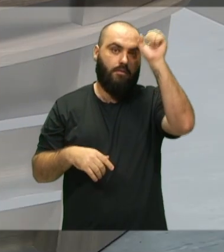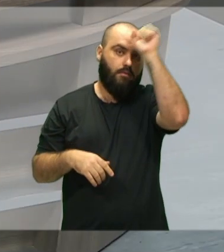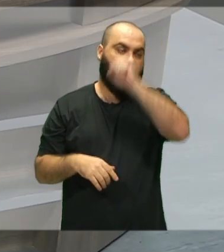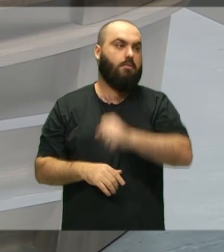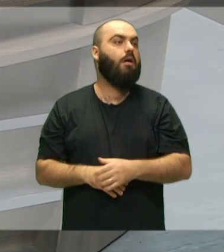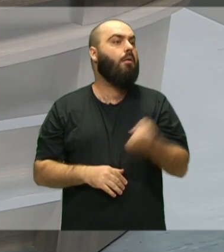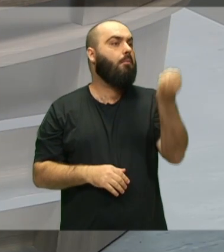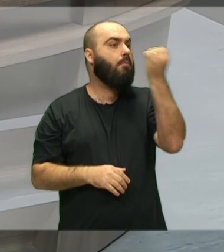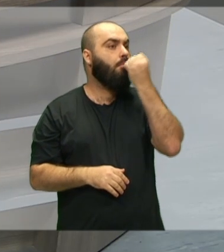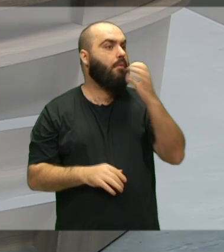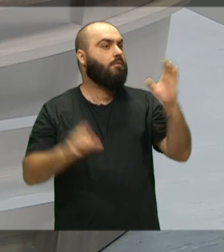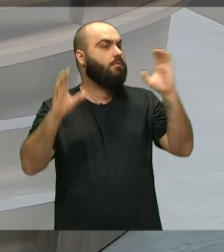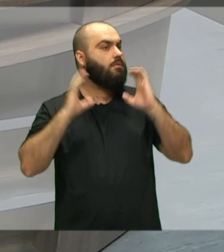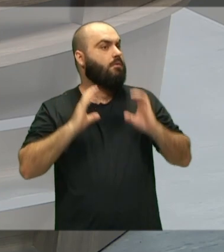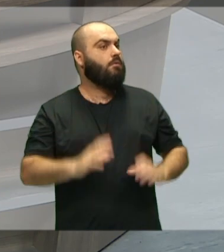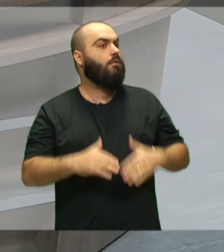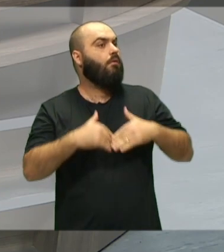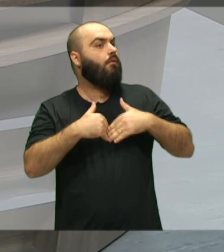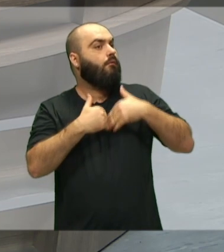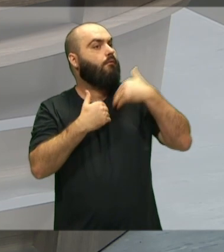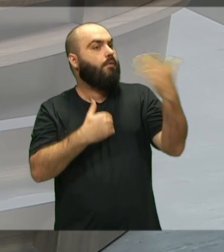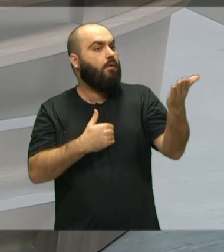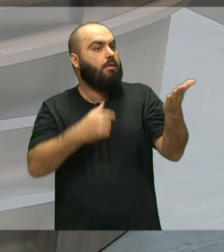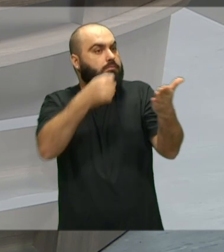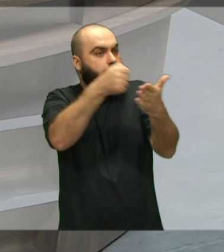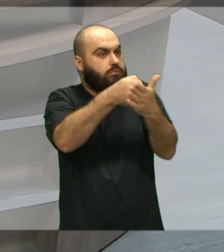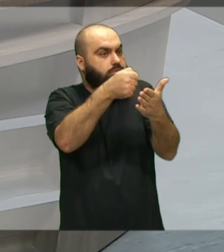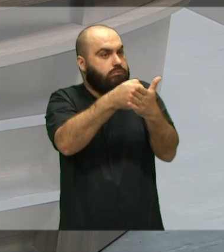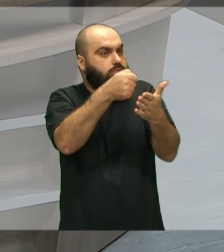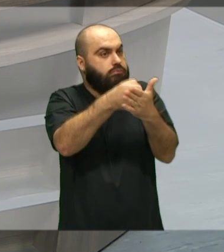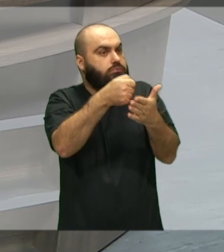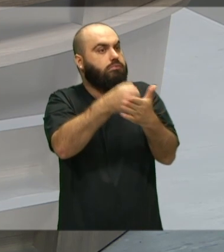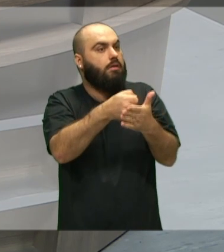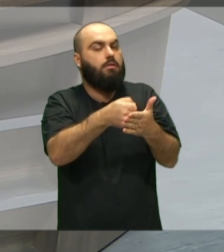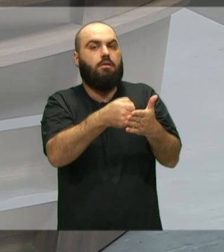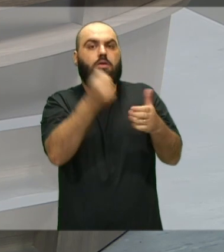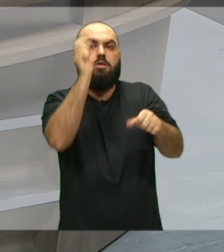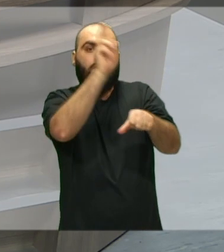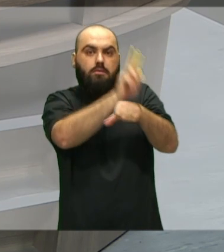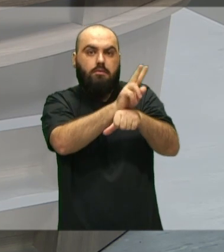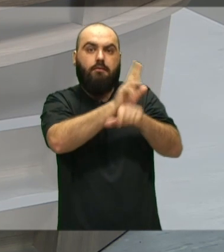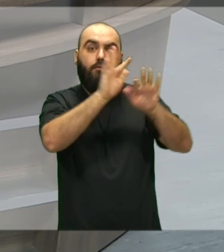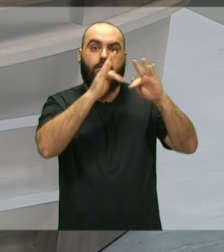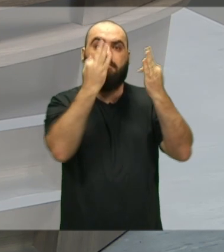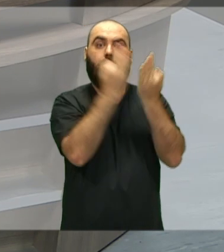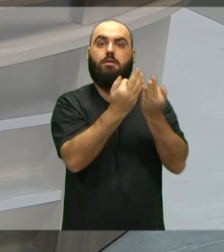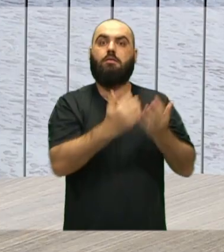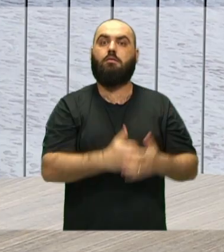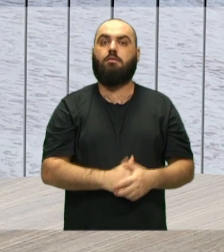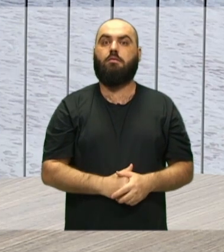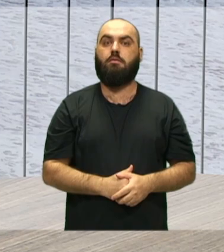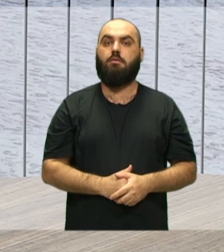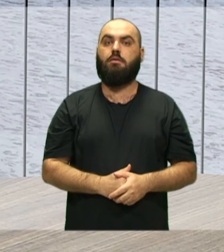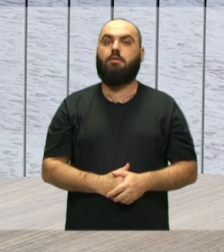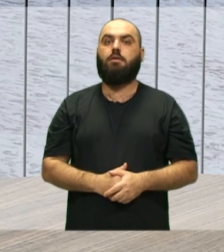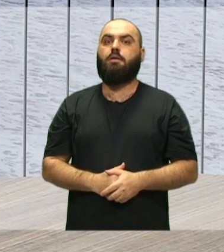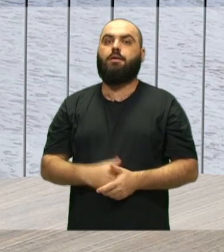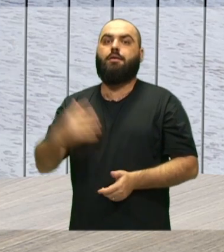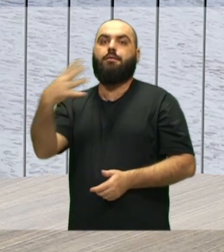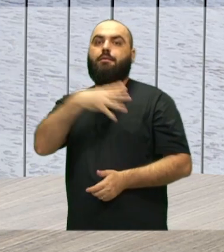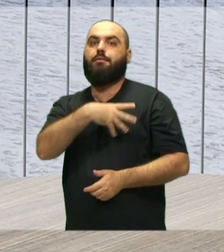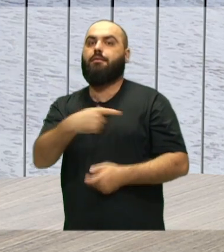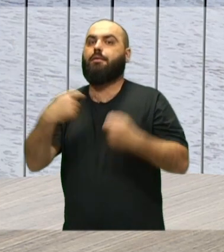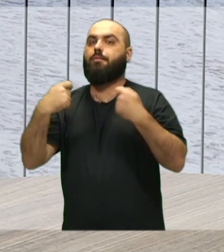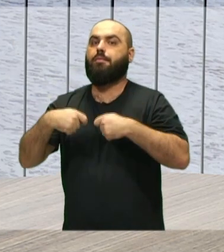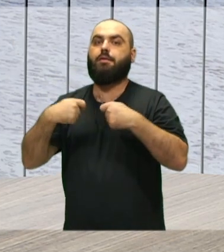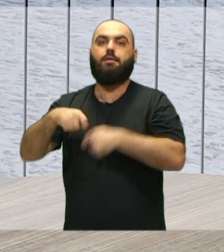para cobrar, exigir dos nossos gestores, tem que entender de direito administrativo. Família, amanhã um filho que precisava de creche, amanhã um